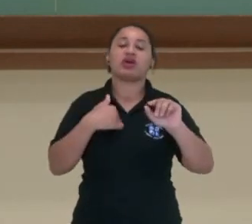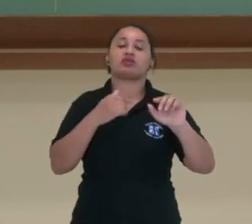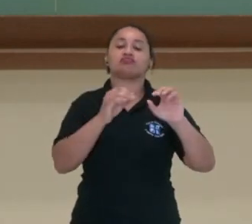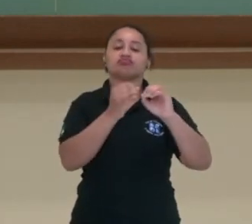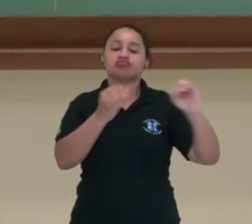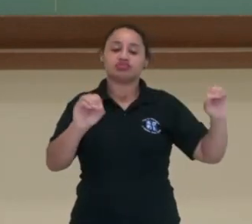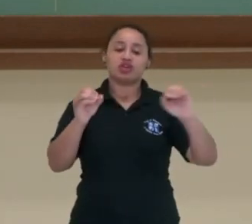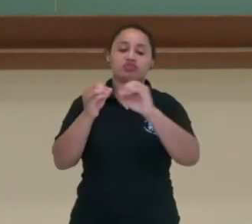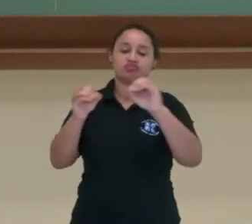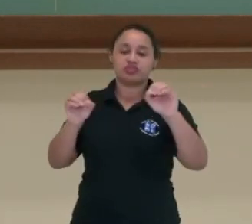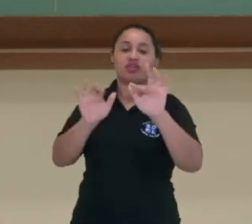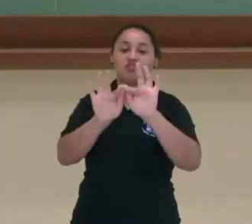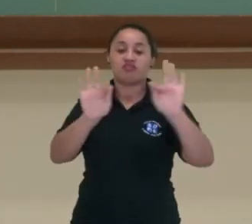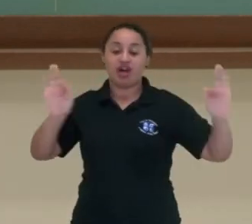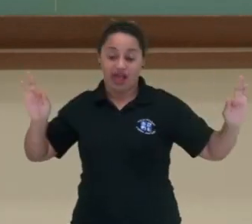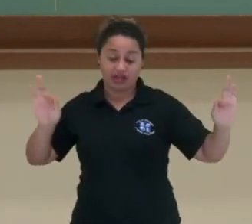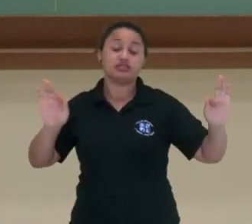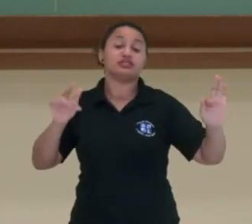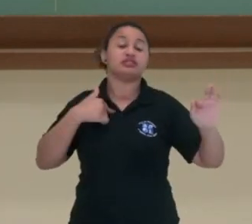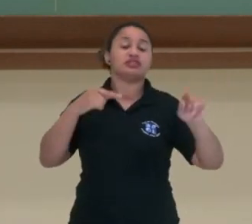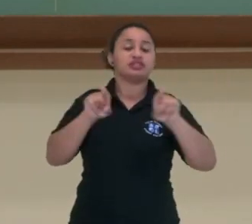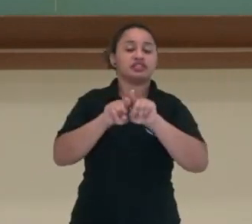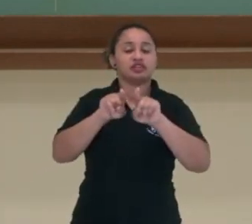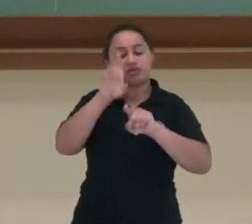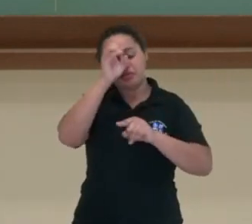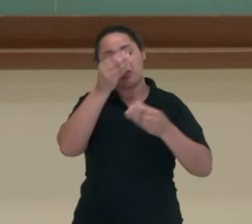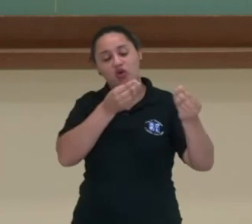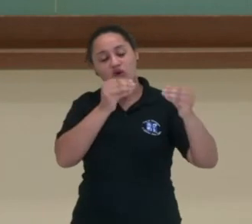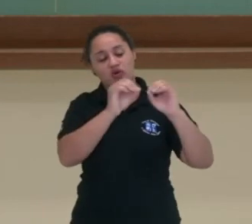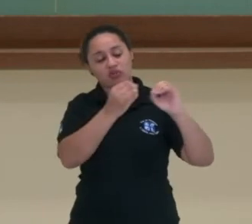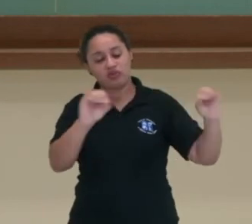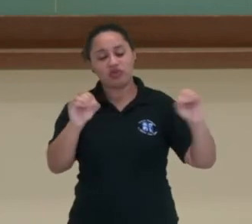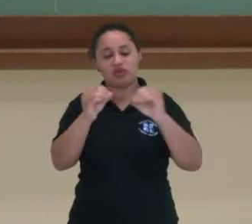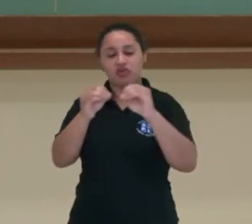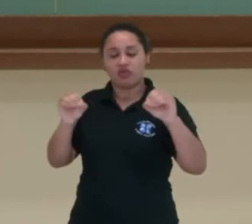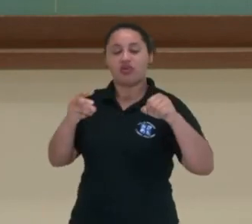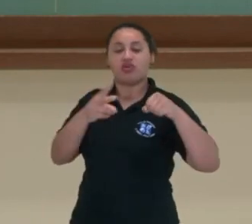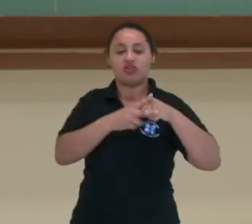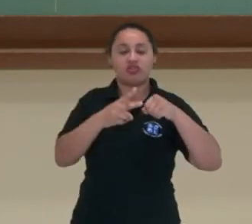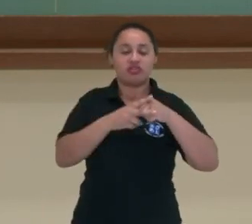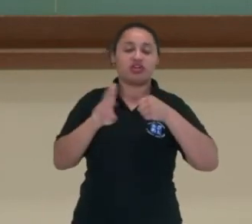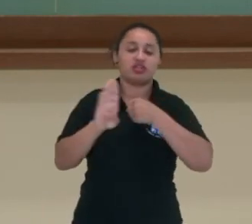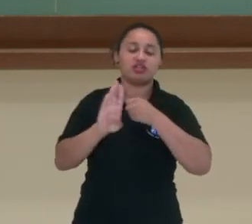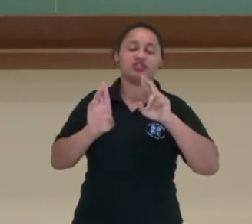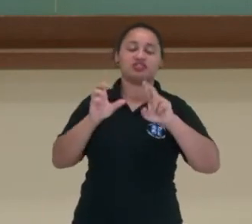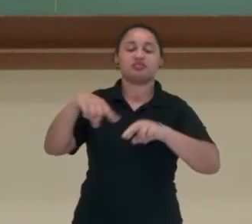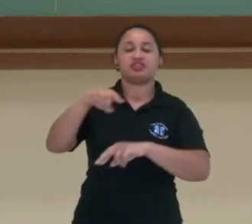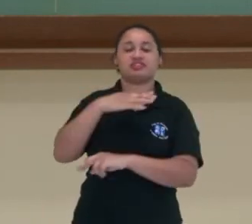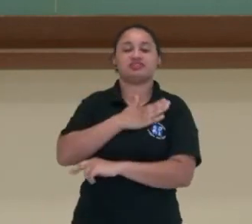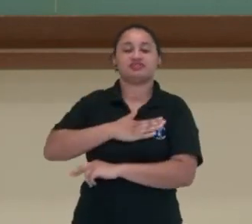composto, Aprendemos um pouquinho sobre orações, sobre os verbos, substantivos. Espero que vocês tenham